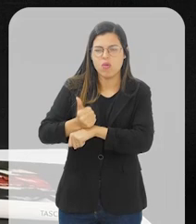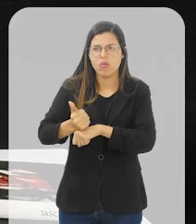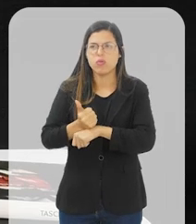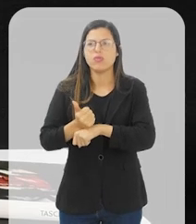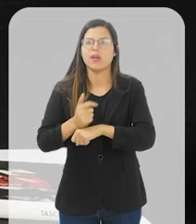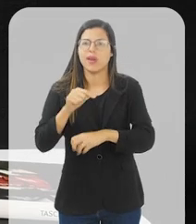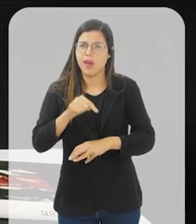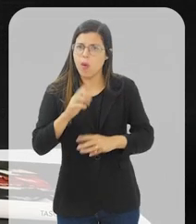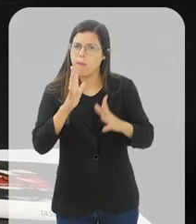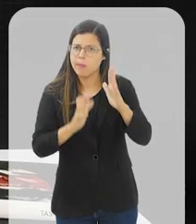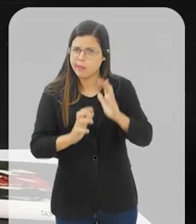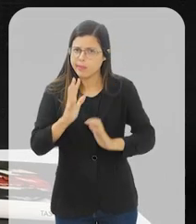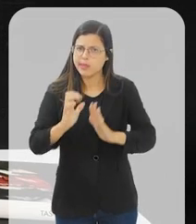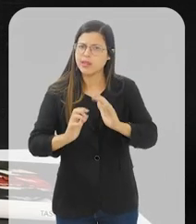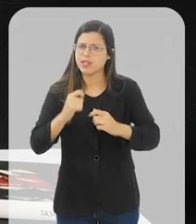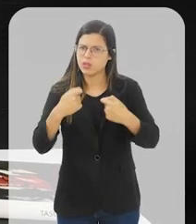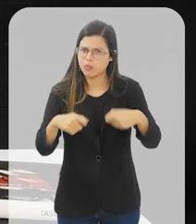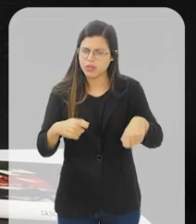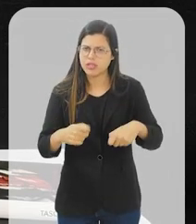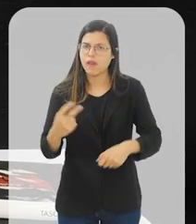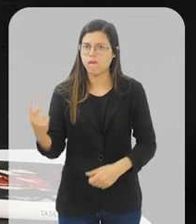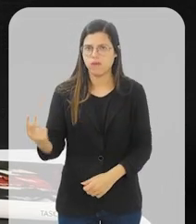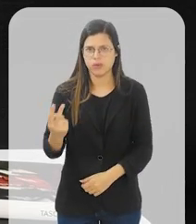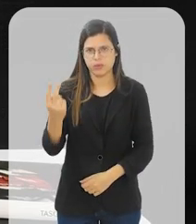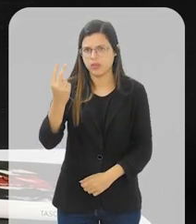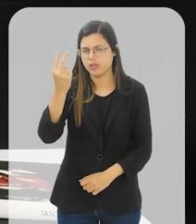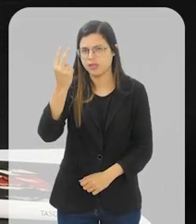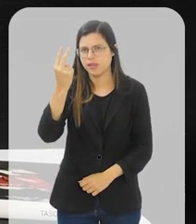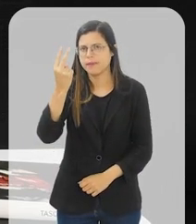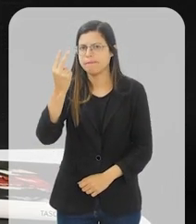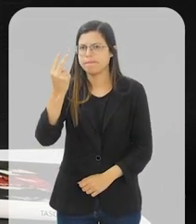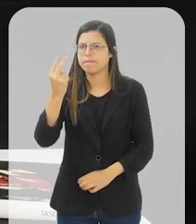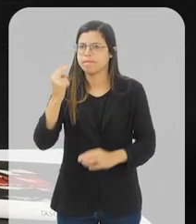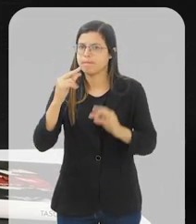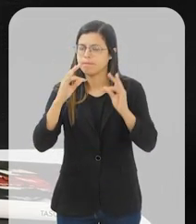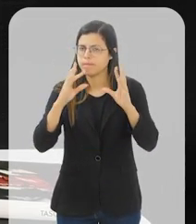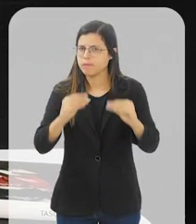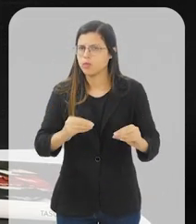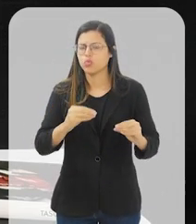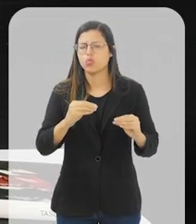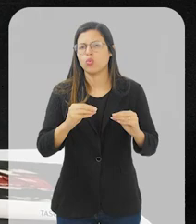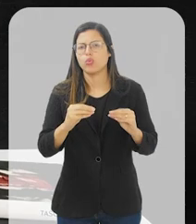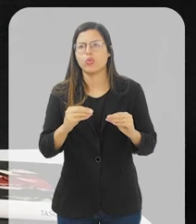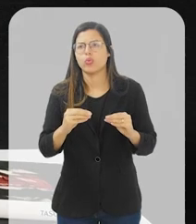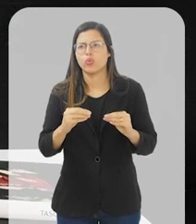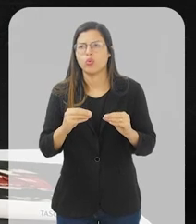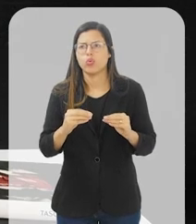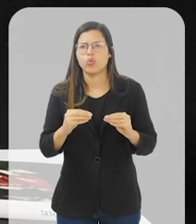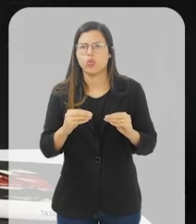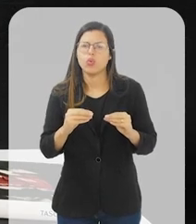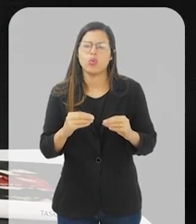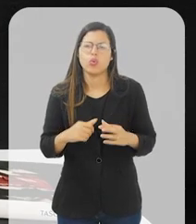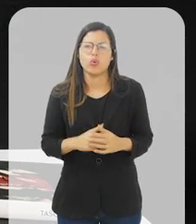tem que sempre levantar a bandeira, né, para poder valorizar, né, todo o tipo